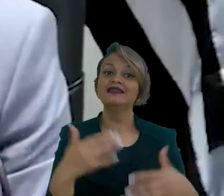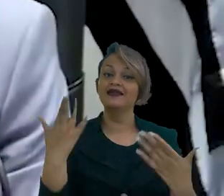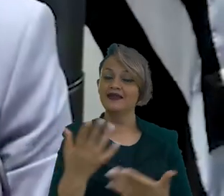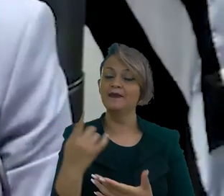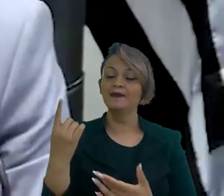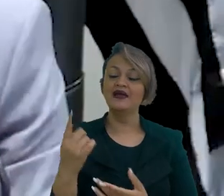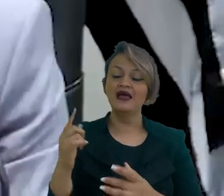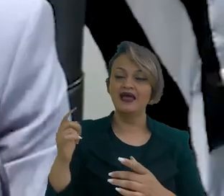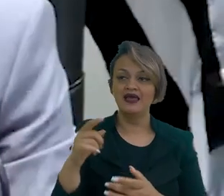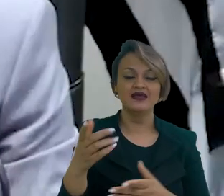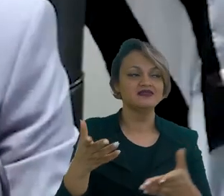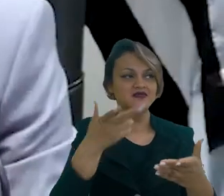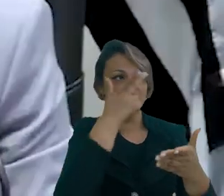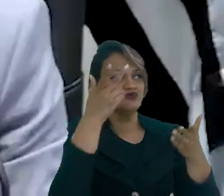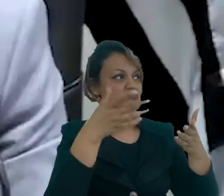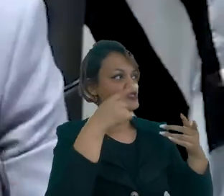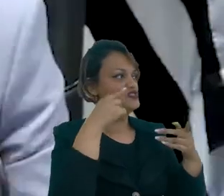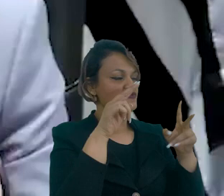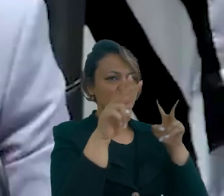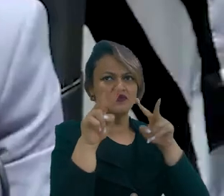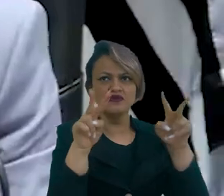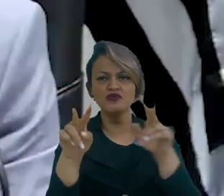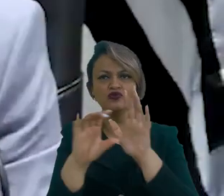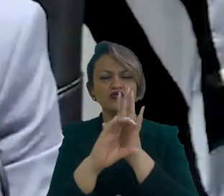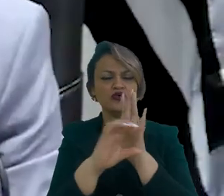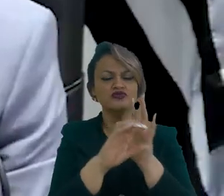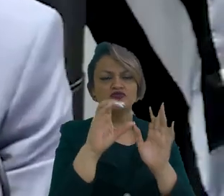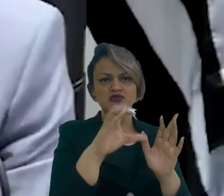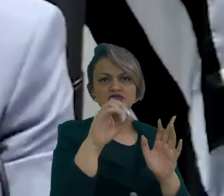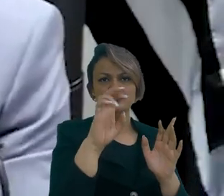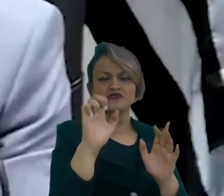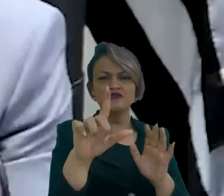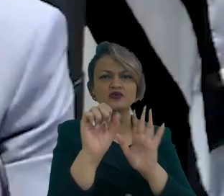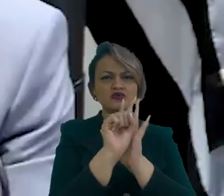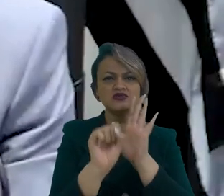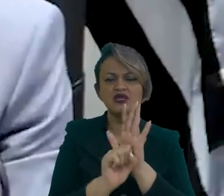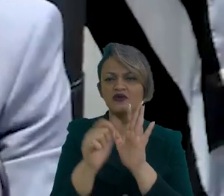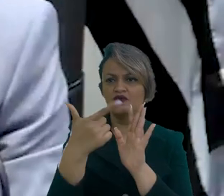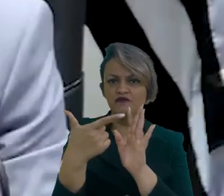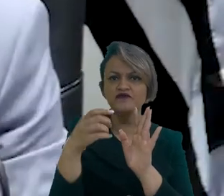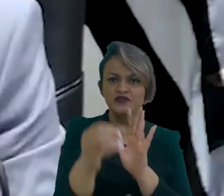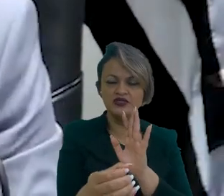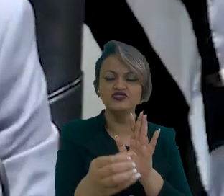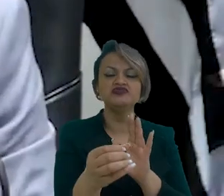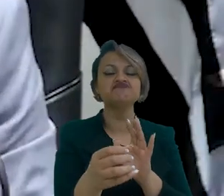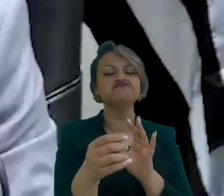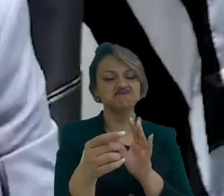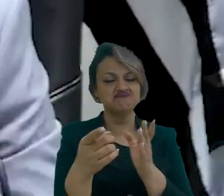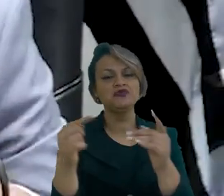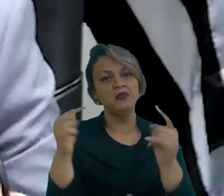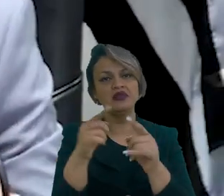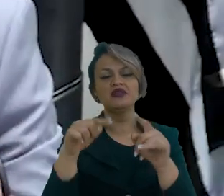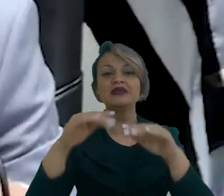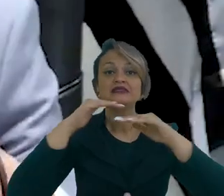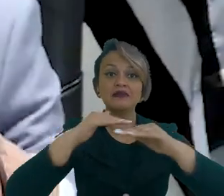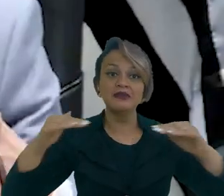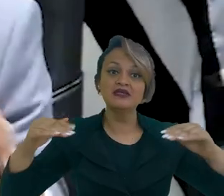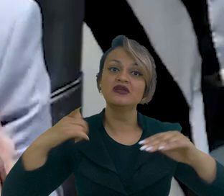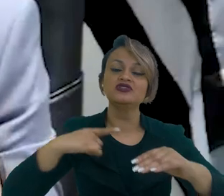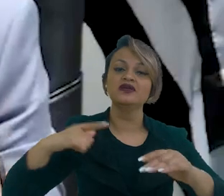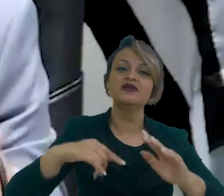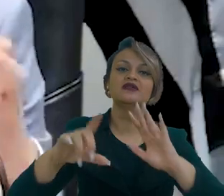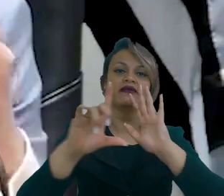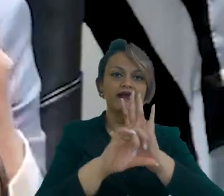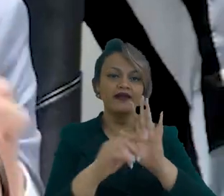conceitos e essa primeira geração o qual o código também processou se vir embora segunda metade do século 20 também seja tributário